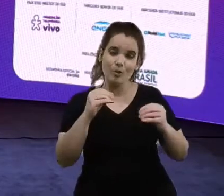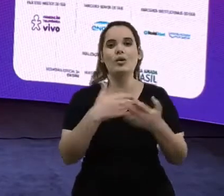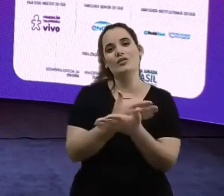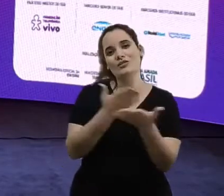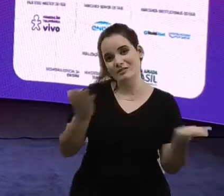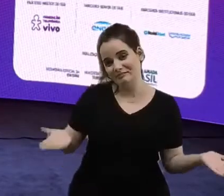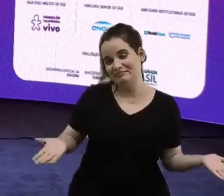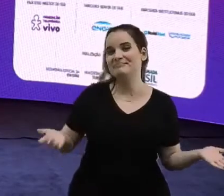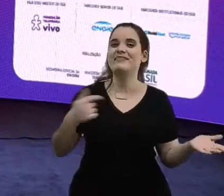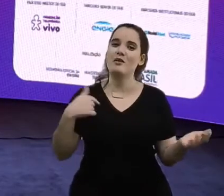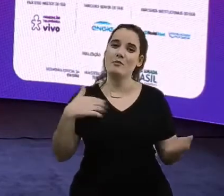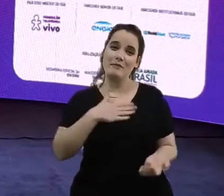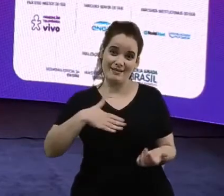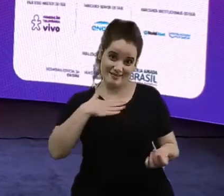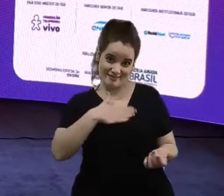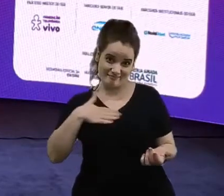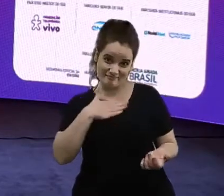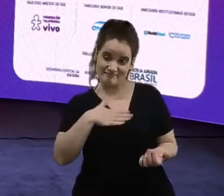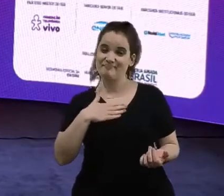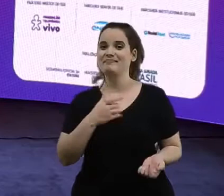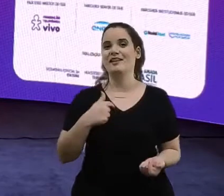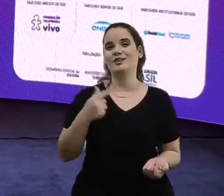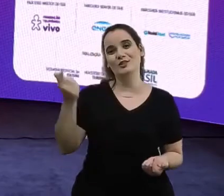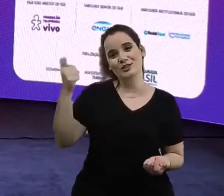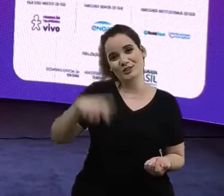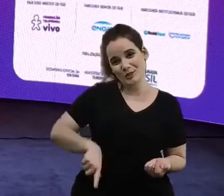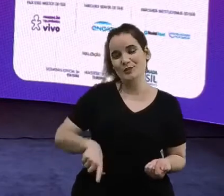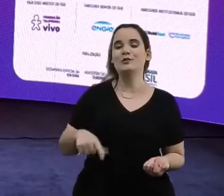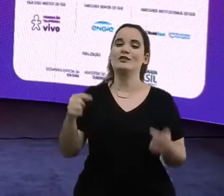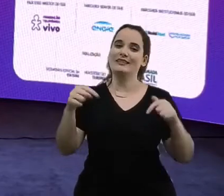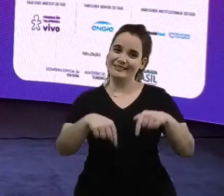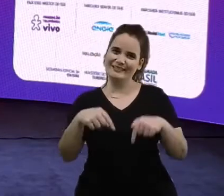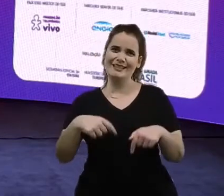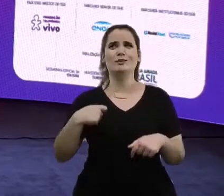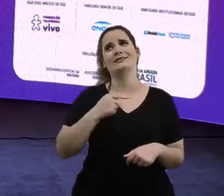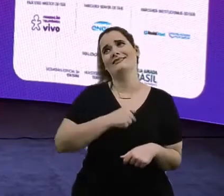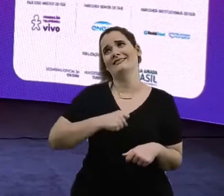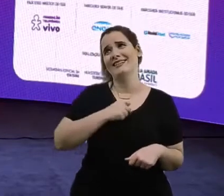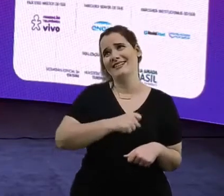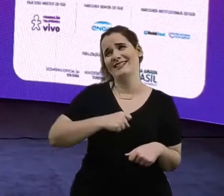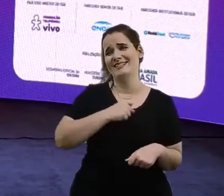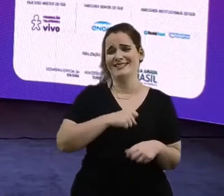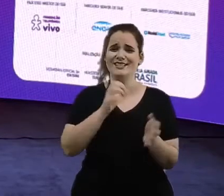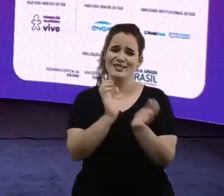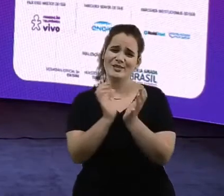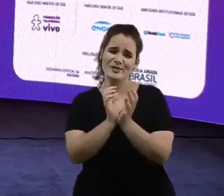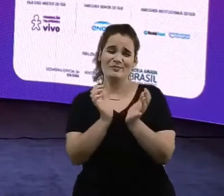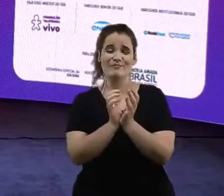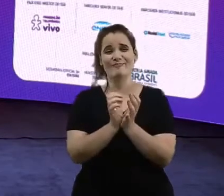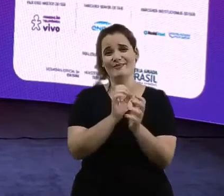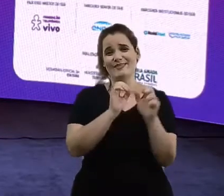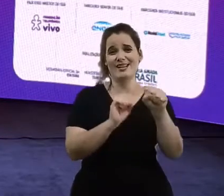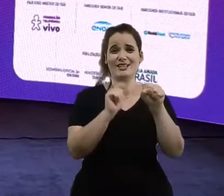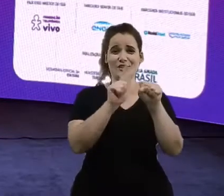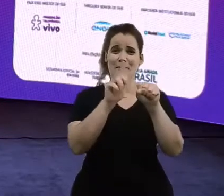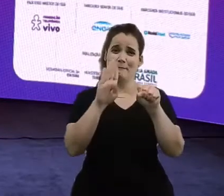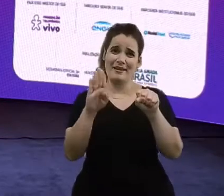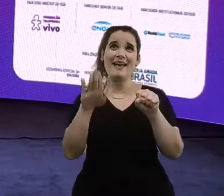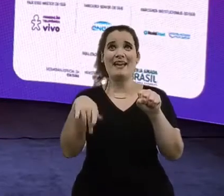Um prazer imenso eu estar aqui de volta no festival, morrendo de saudade da galera aí do SGV, minha família